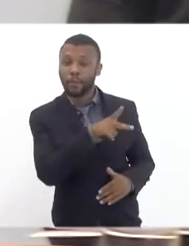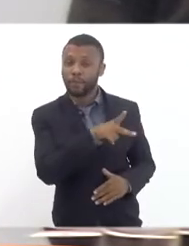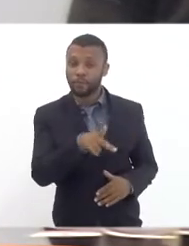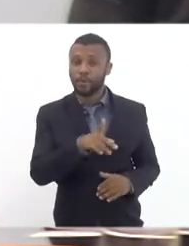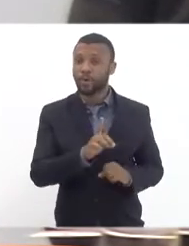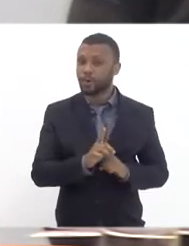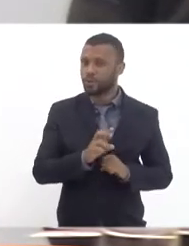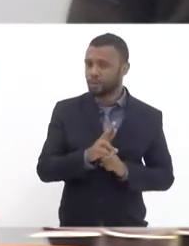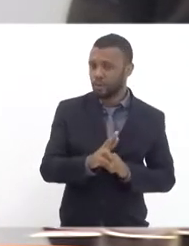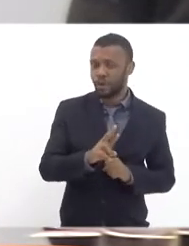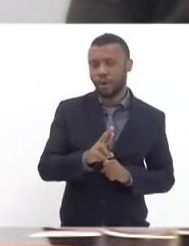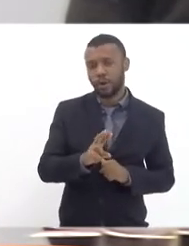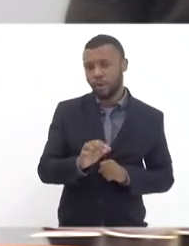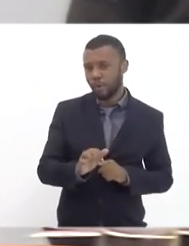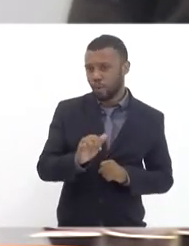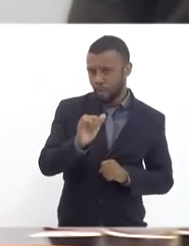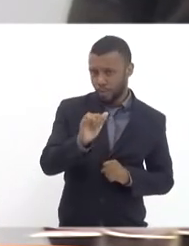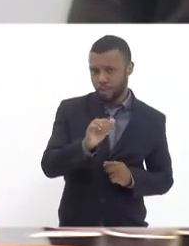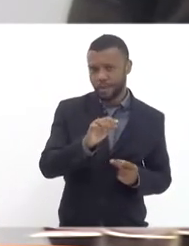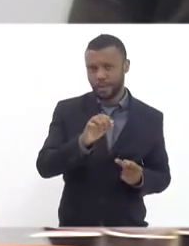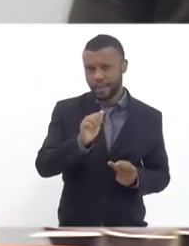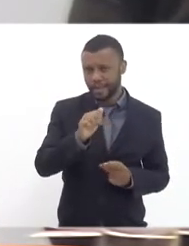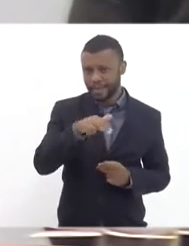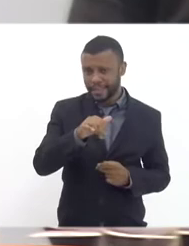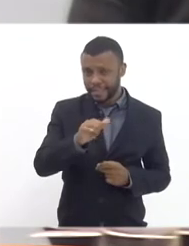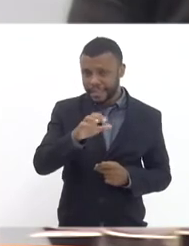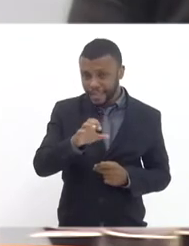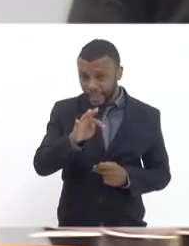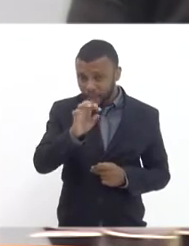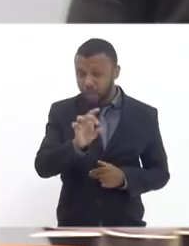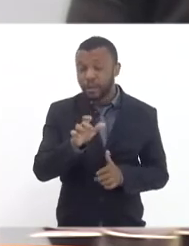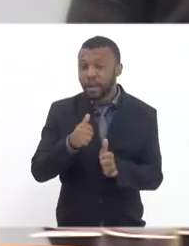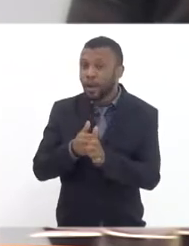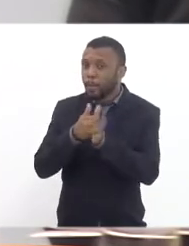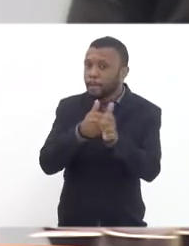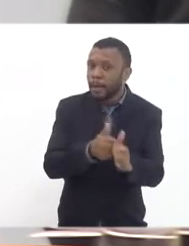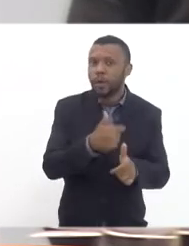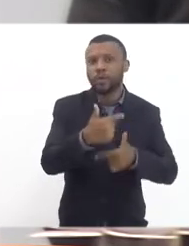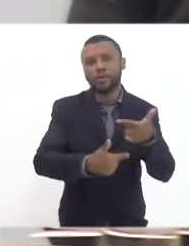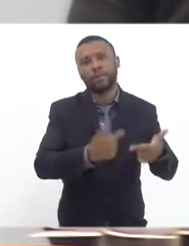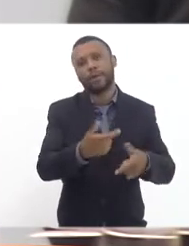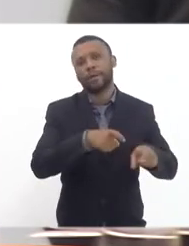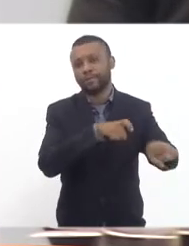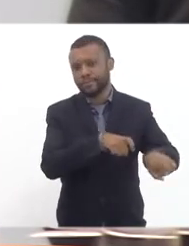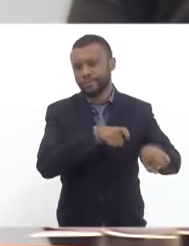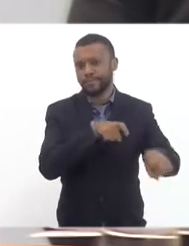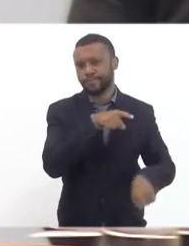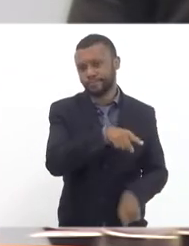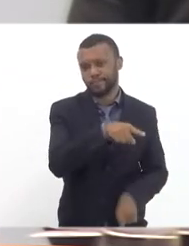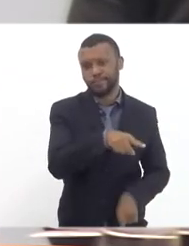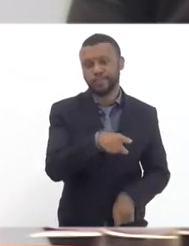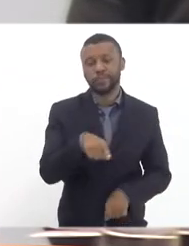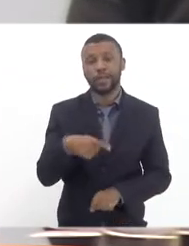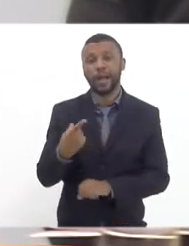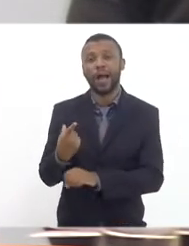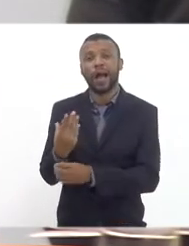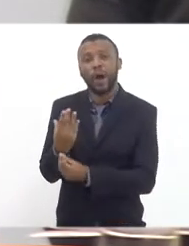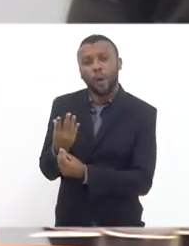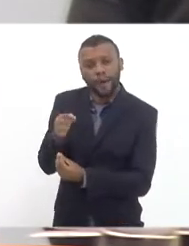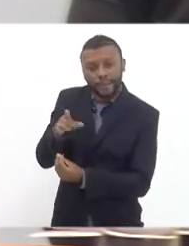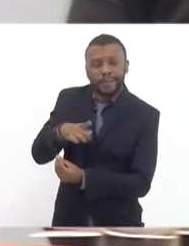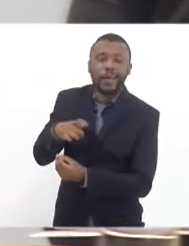acompanha as ações do coletivo Fazenda Colubandê há muito tempo, né? A UERJ tem um papel muito grande de interlocução